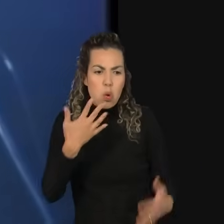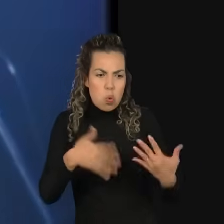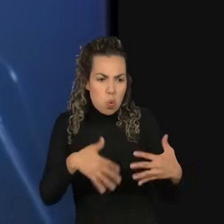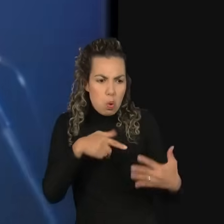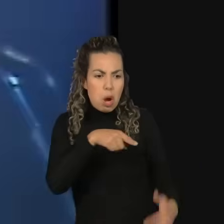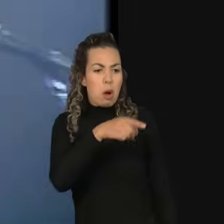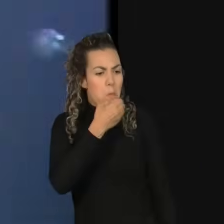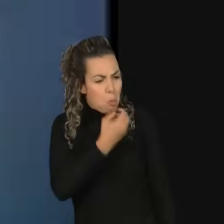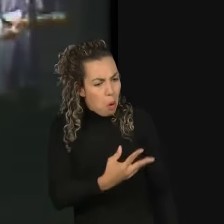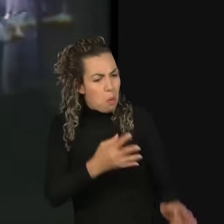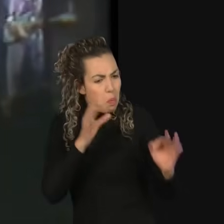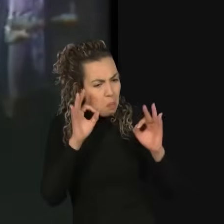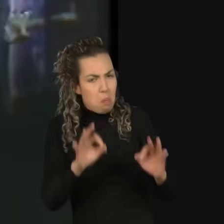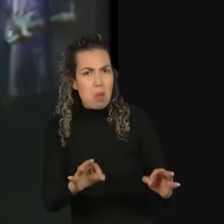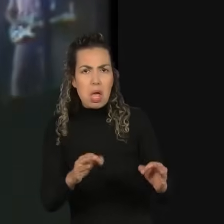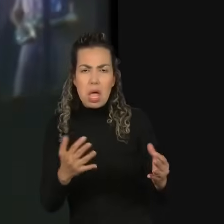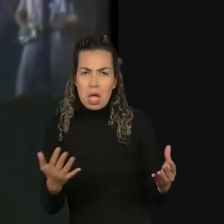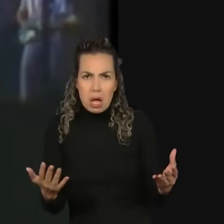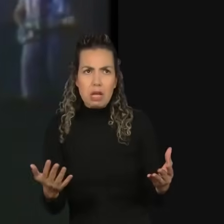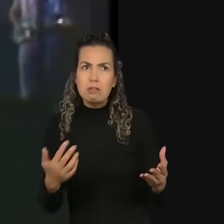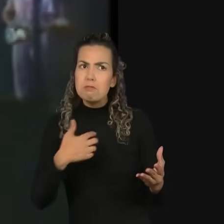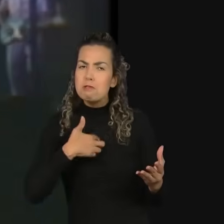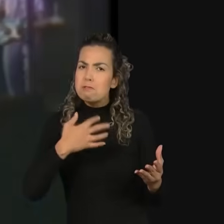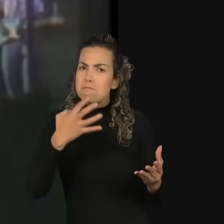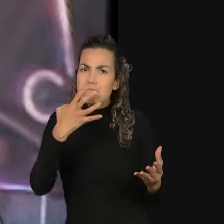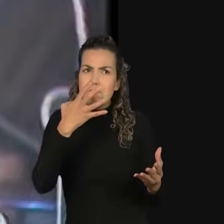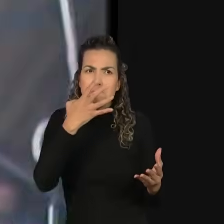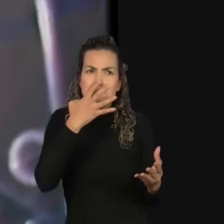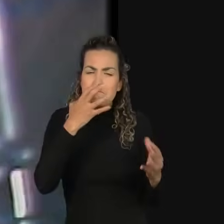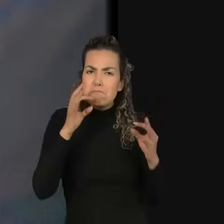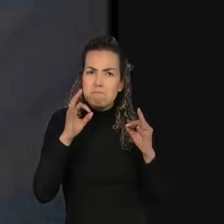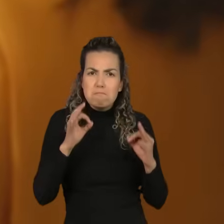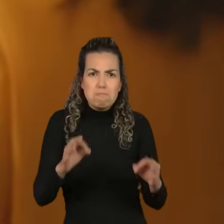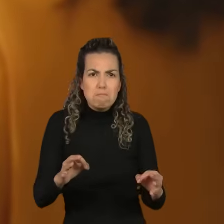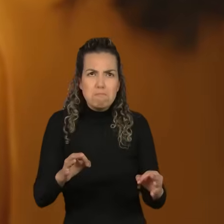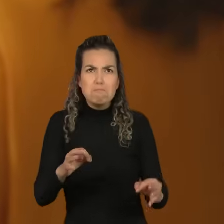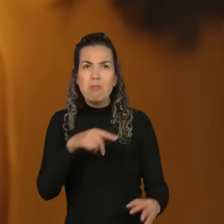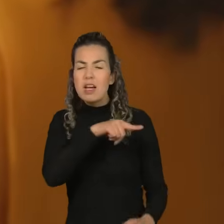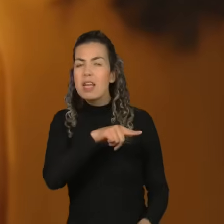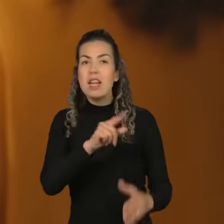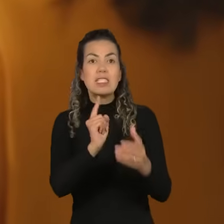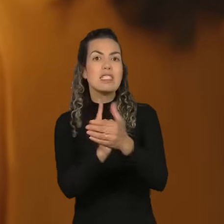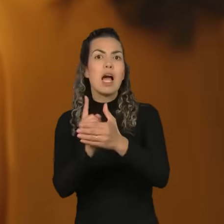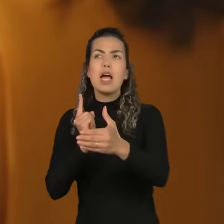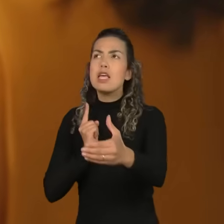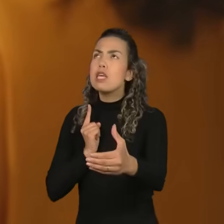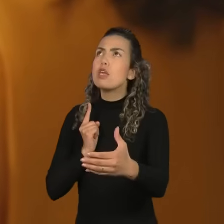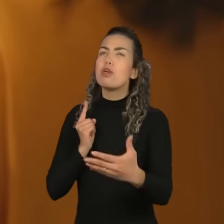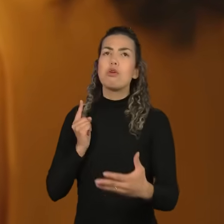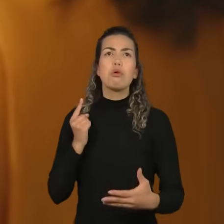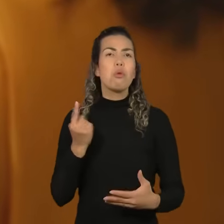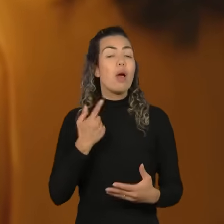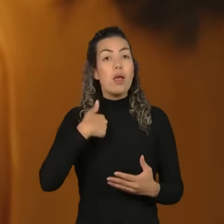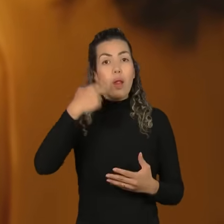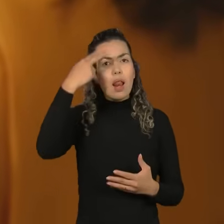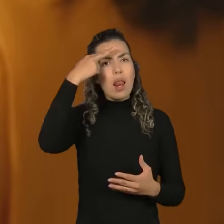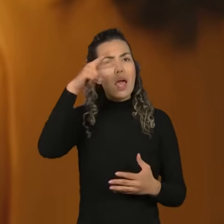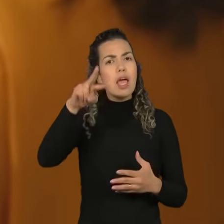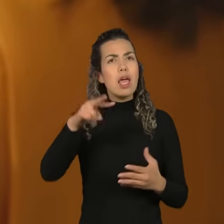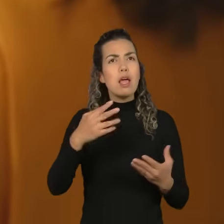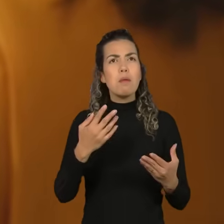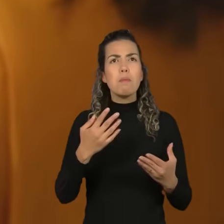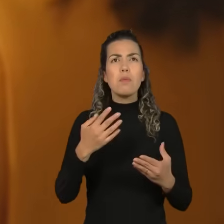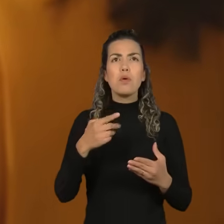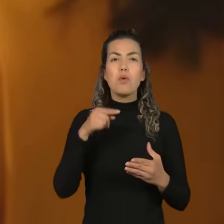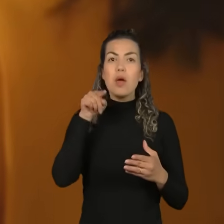achei ele o melhor de todos, o mais bonito. Quando ele saiu do Barão, então ele encontrou a